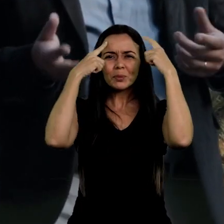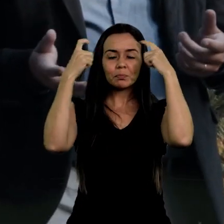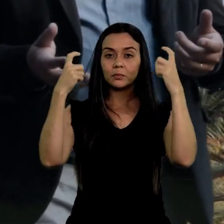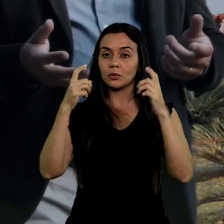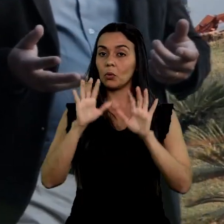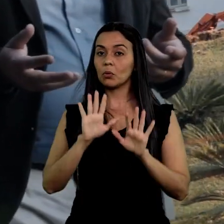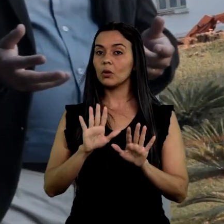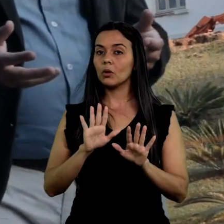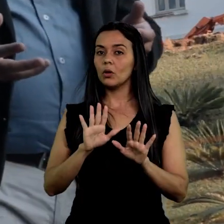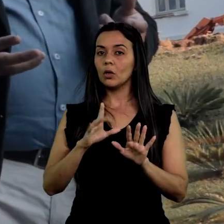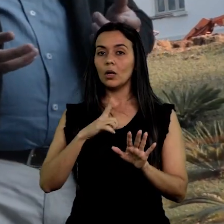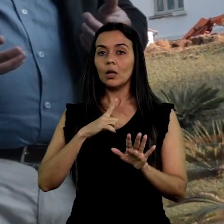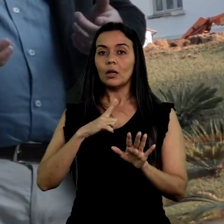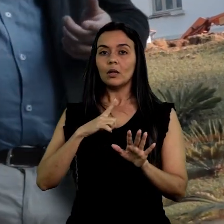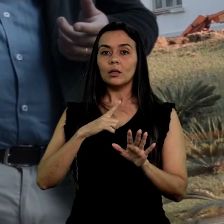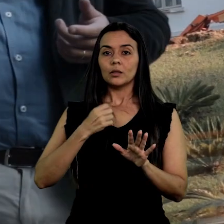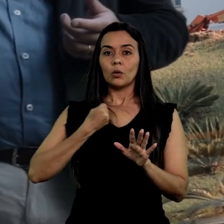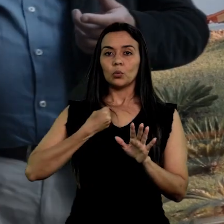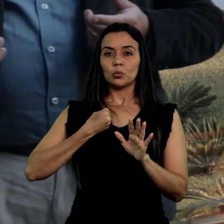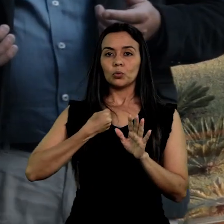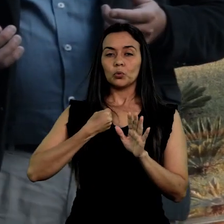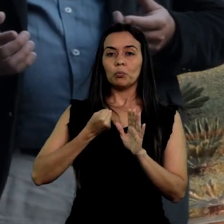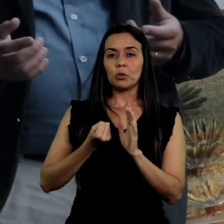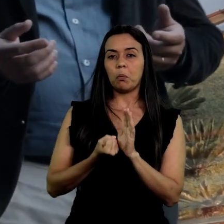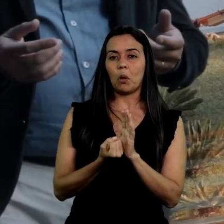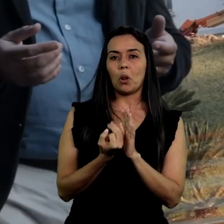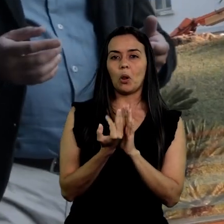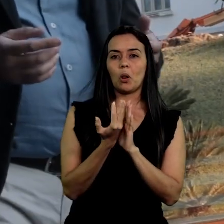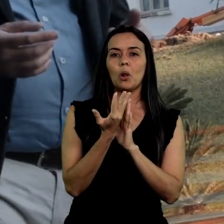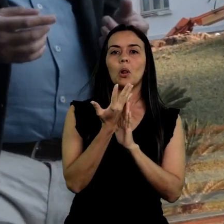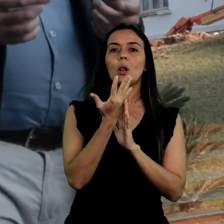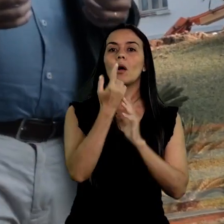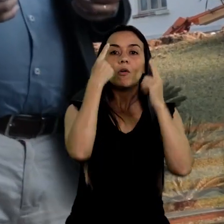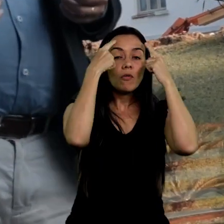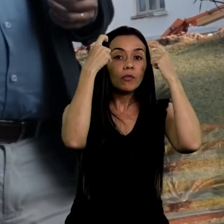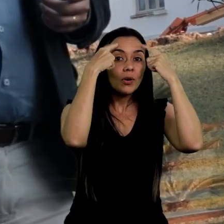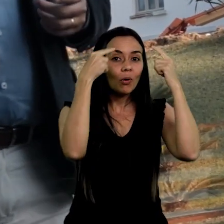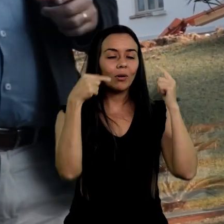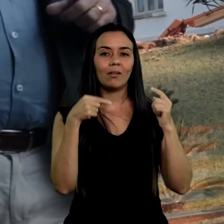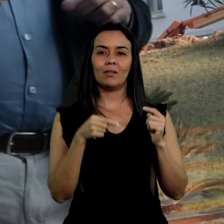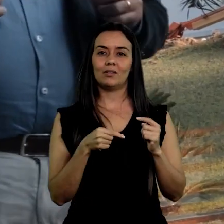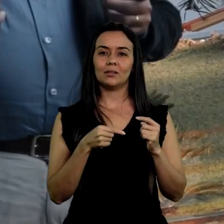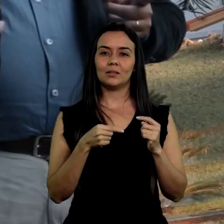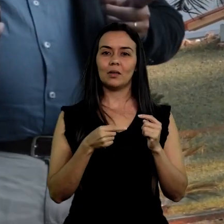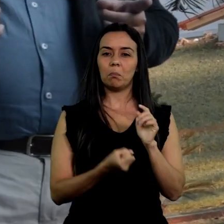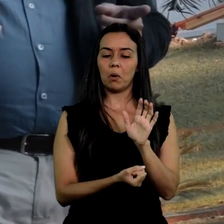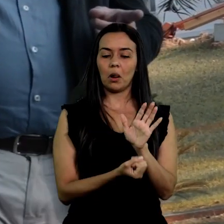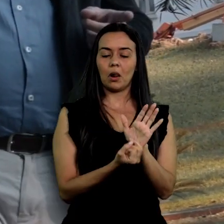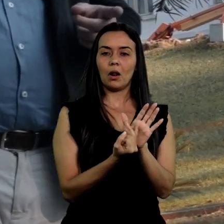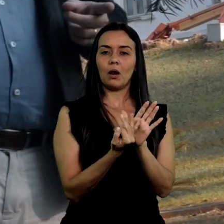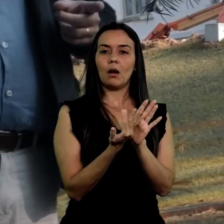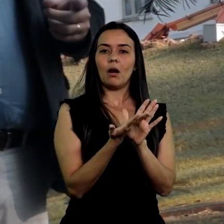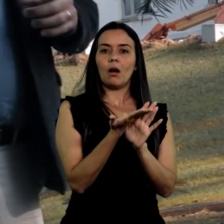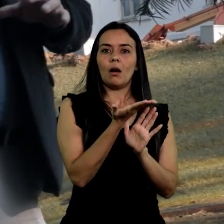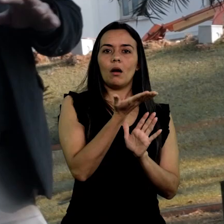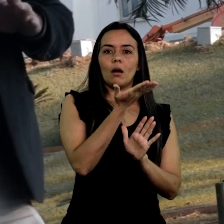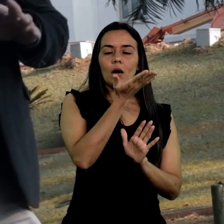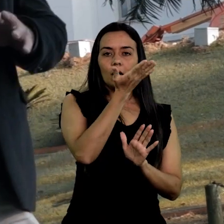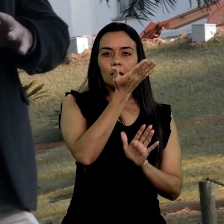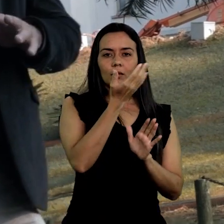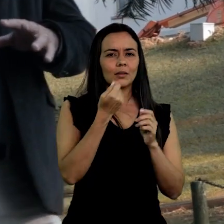de casos de violência doméstica aumentou muito, né, aqui no Brasil, né? A reação ideal